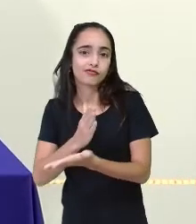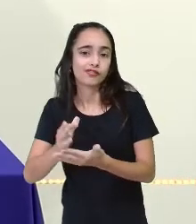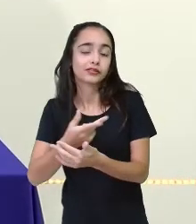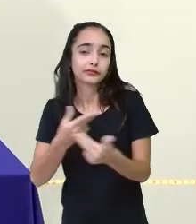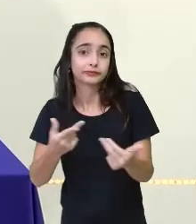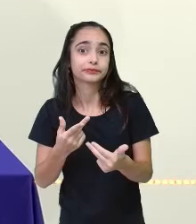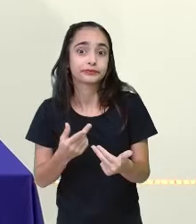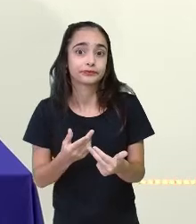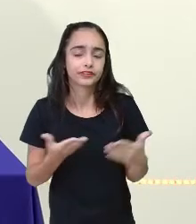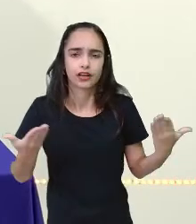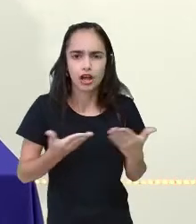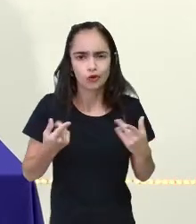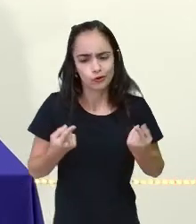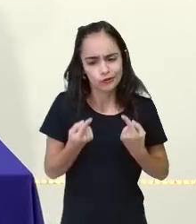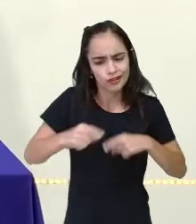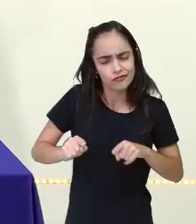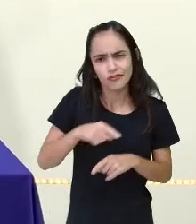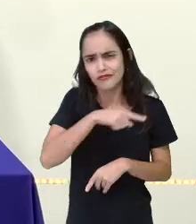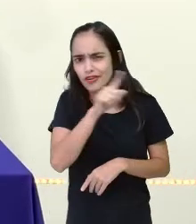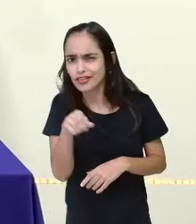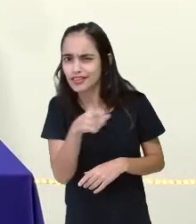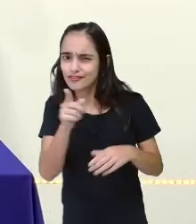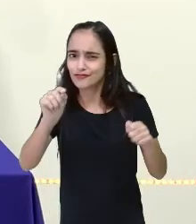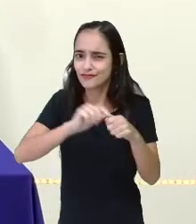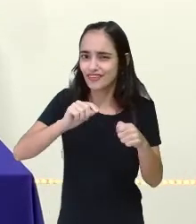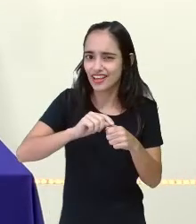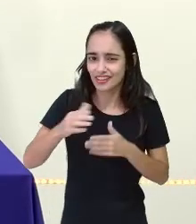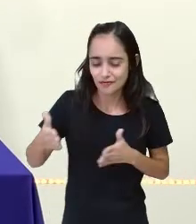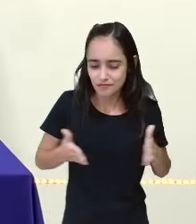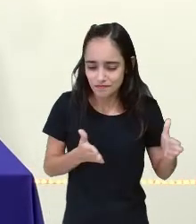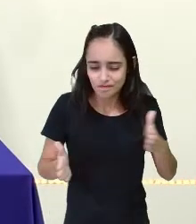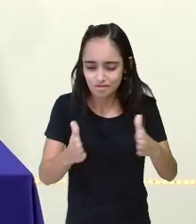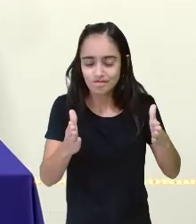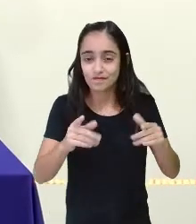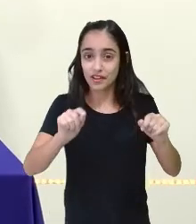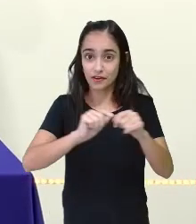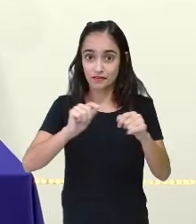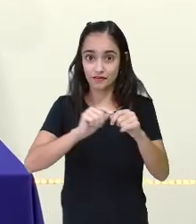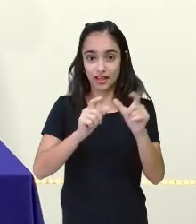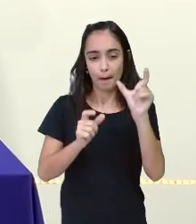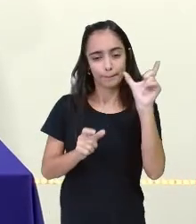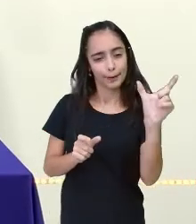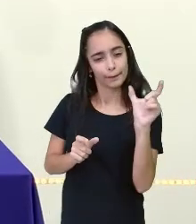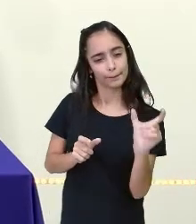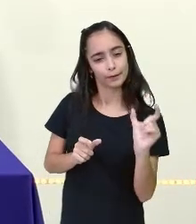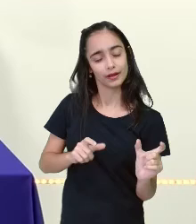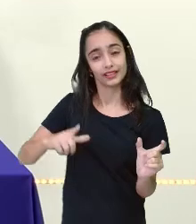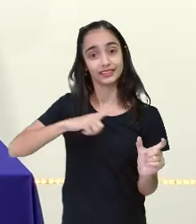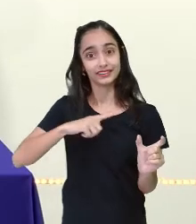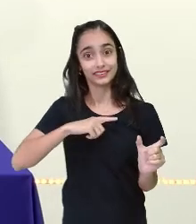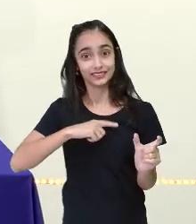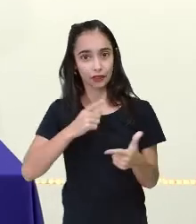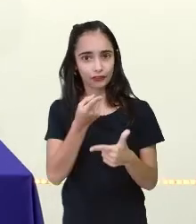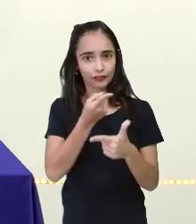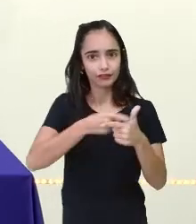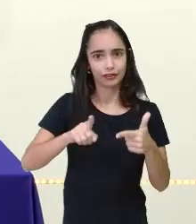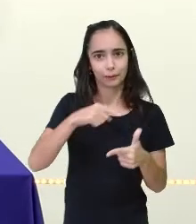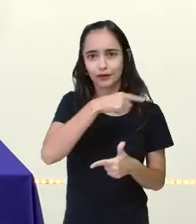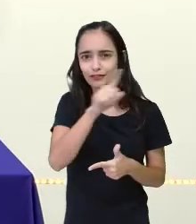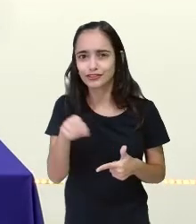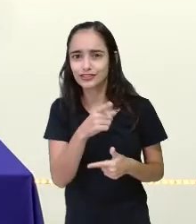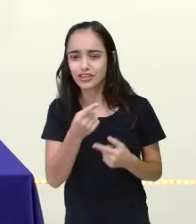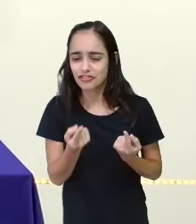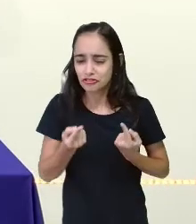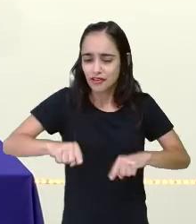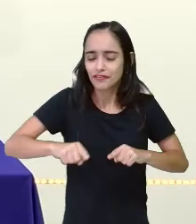desafio, vocês construírem a trilha, fazerem os cartõezinhos, os cardzinhos com as divisões, para que vocês desafiem os amiguinhos